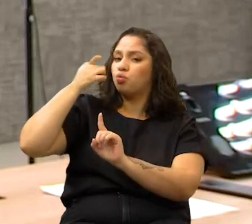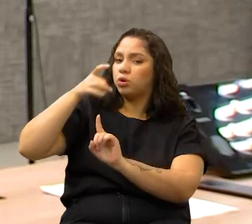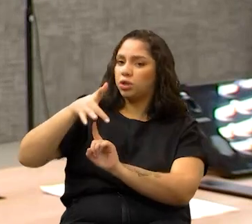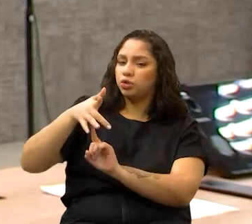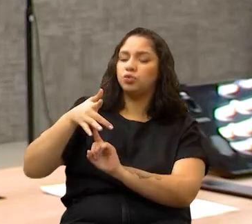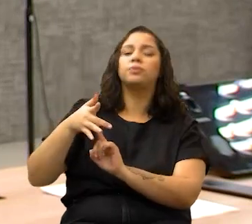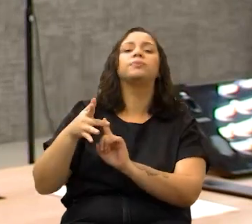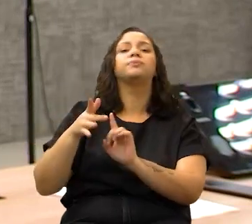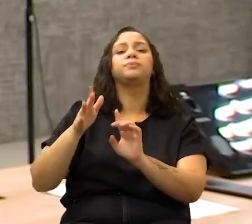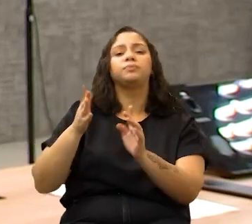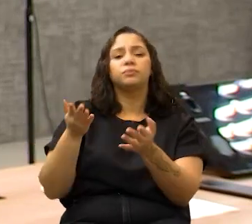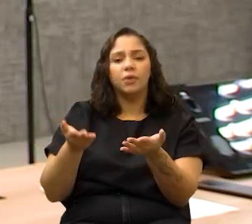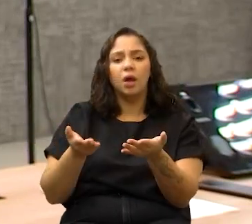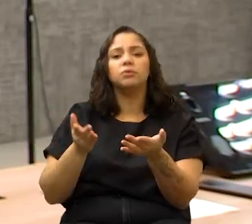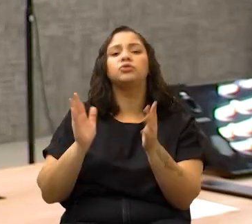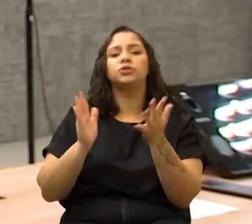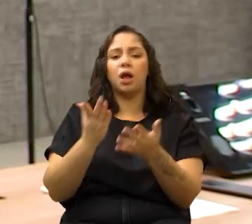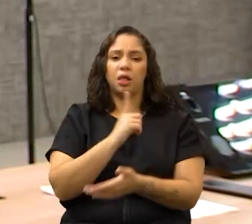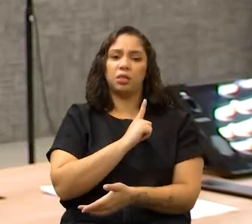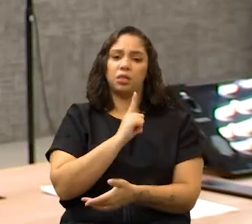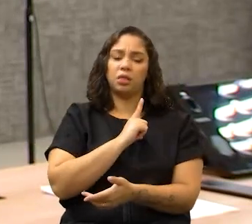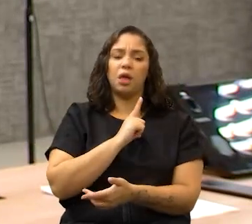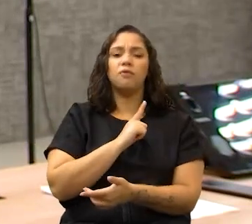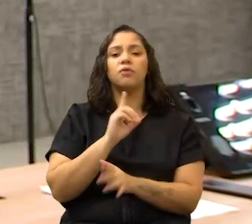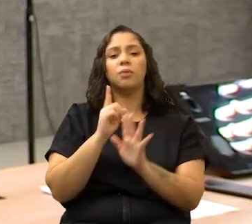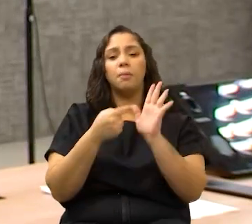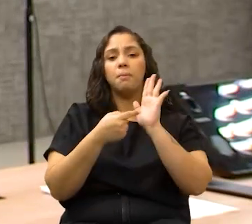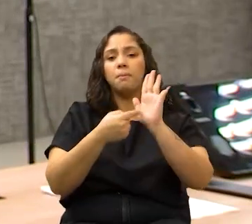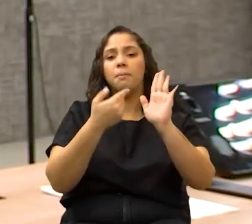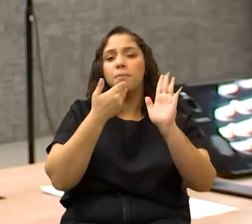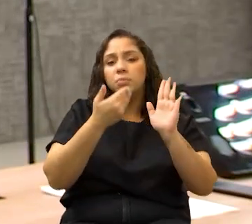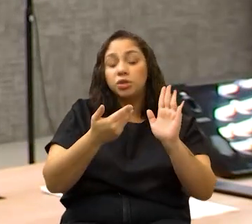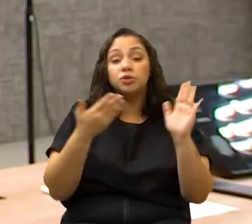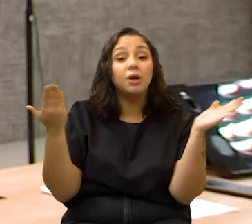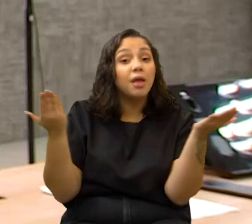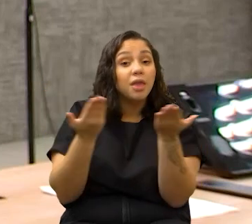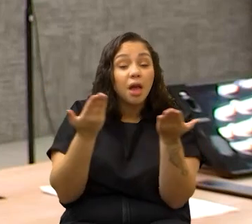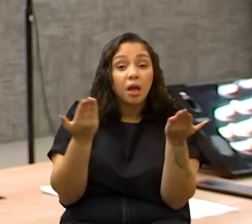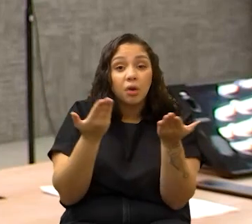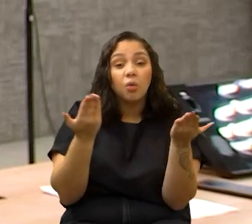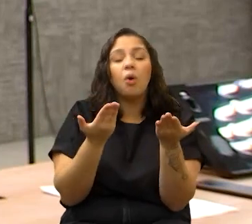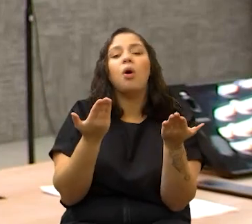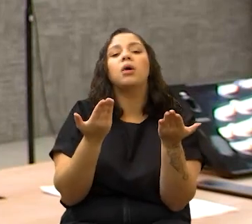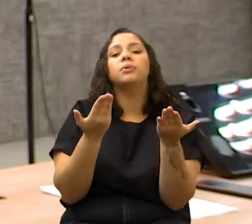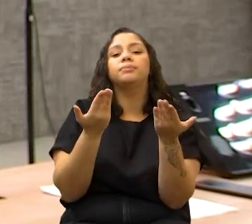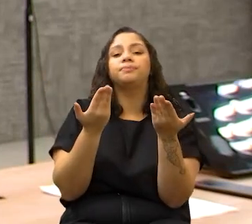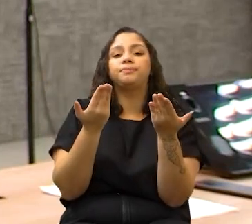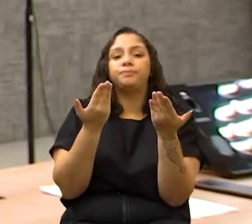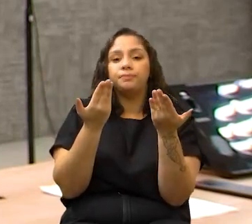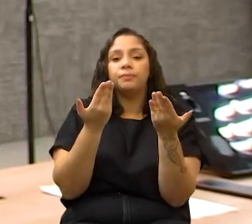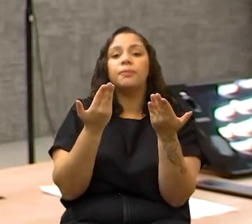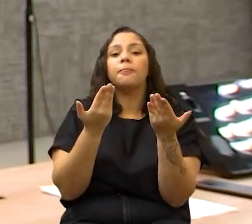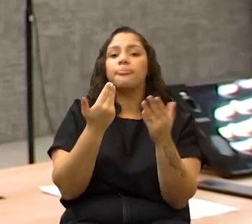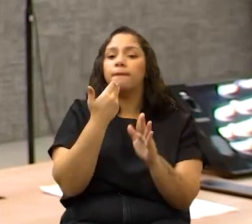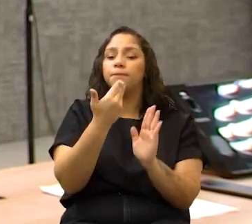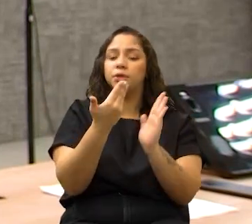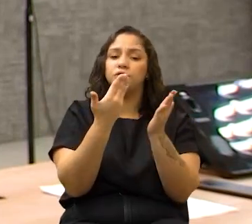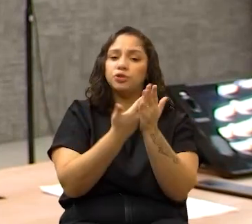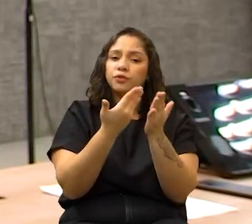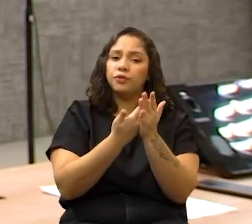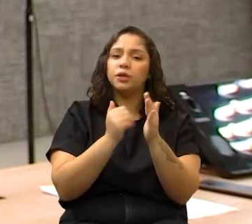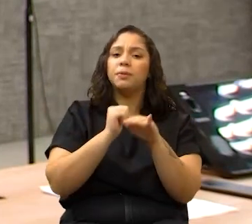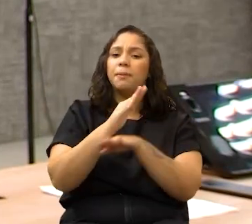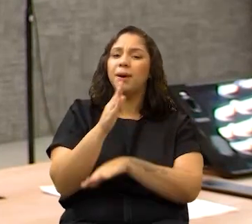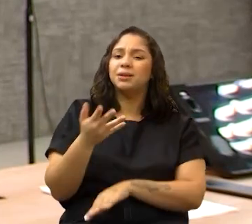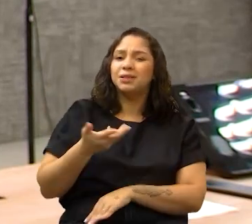Nós fizemos ali, como eu disse para você, uma indicação e agora nós estamos pedindo um requerimento de informação, talvez para dar